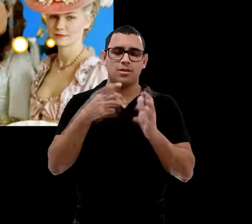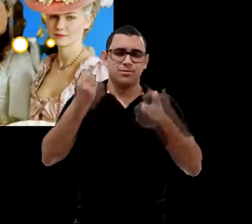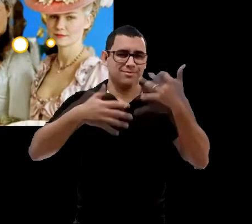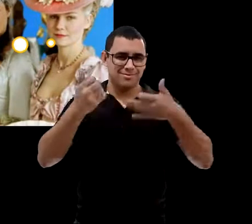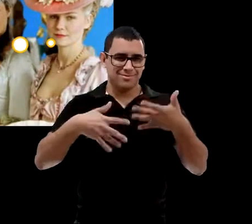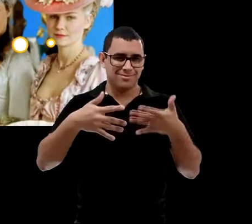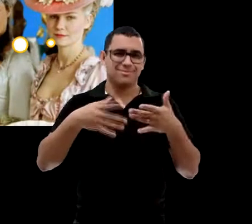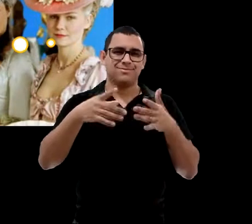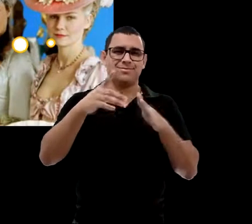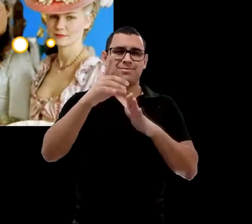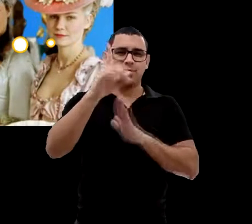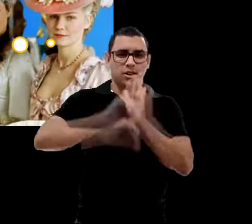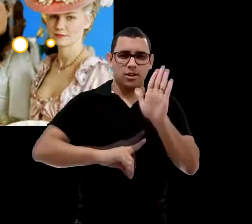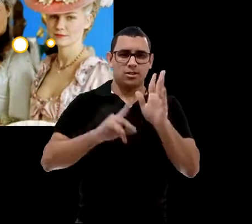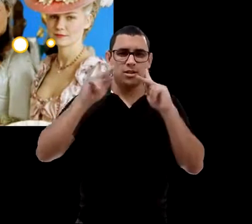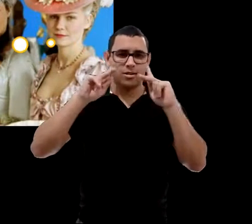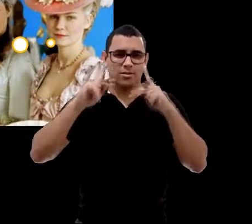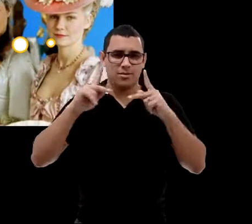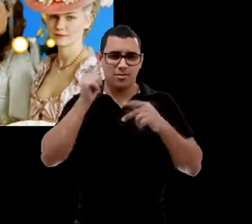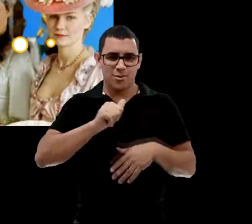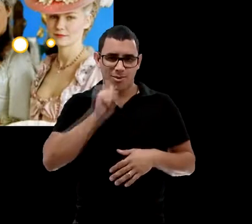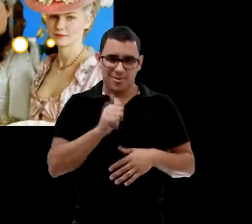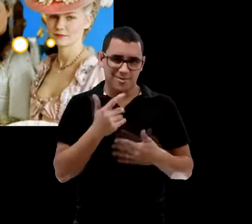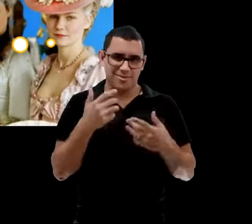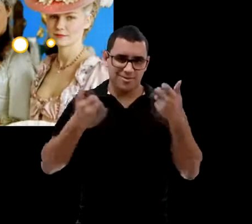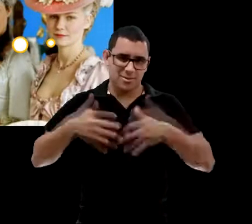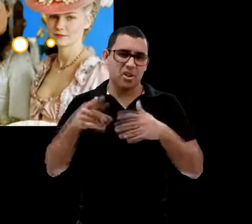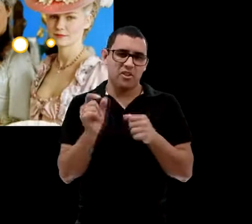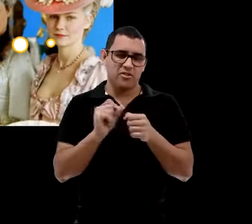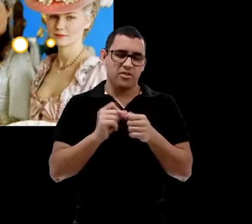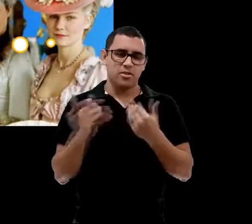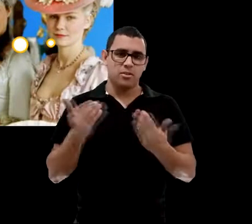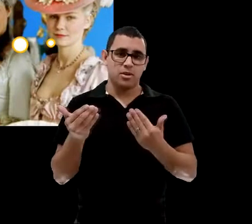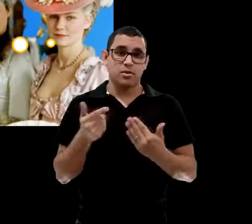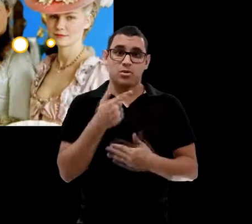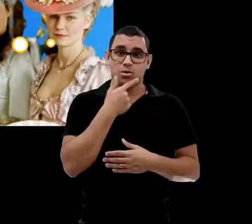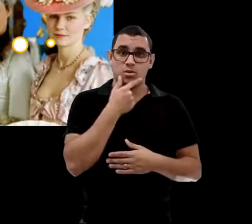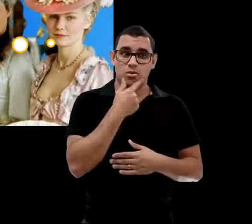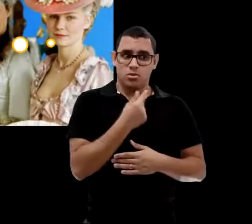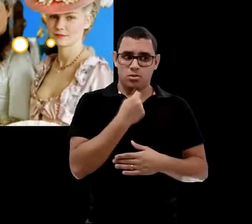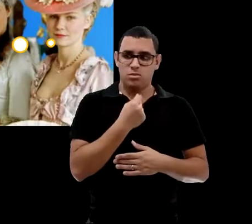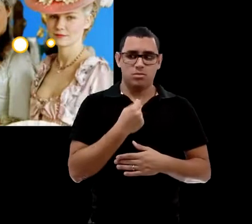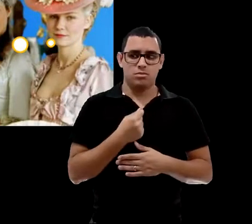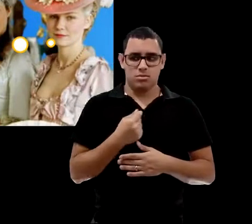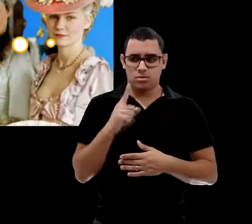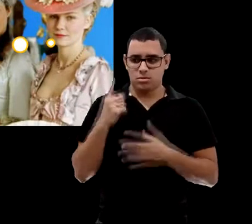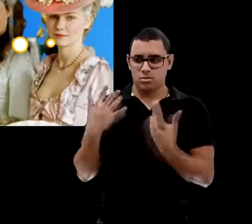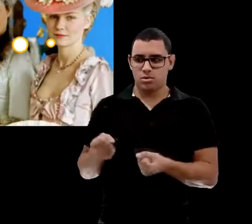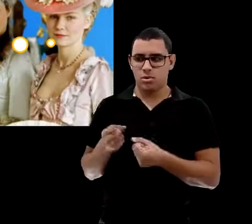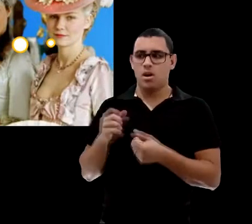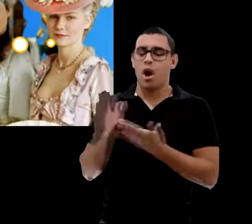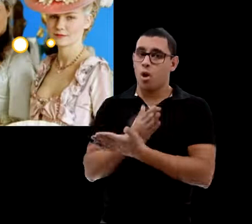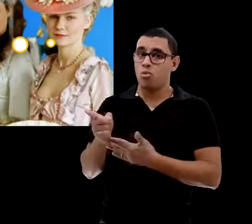França. Certo? Aí a sociedade francesa, que era altamente machista, né, não perdoou essas